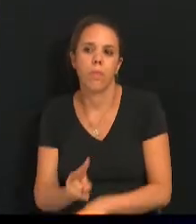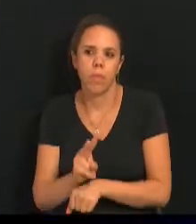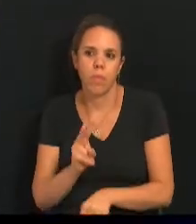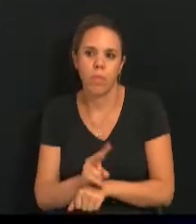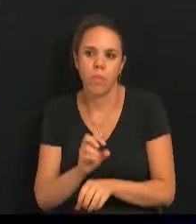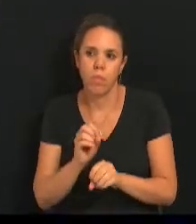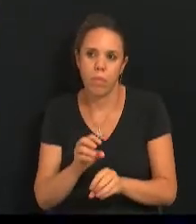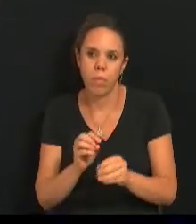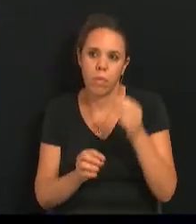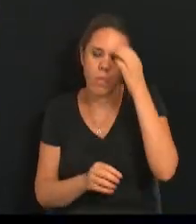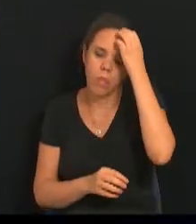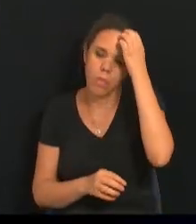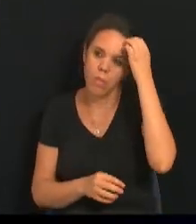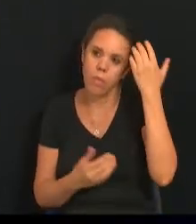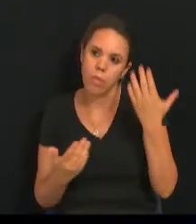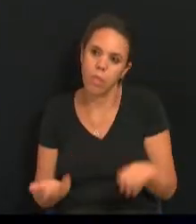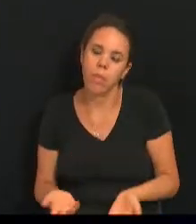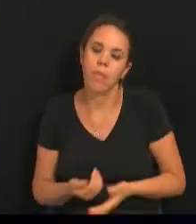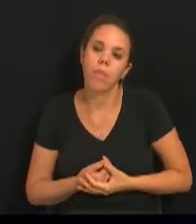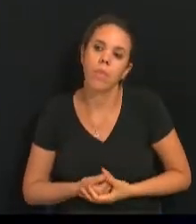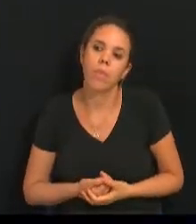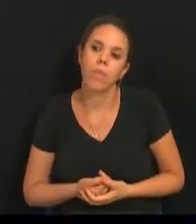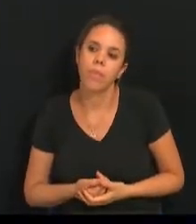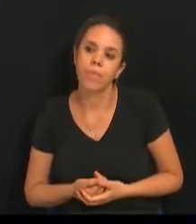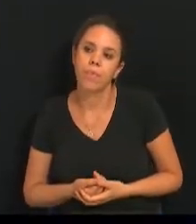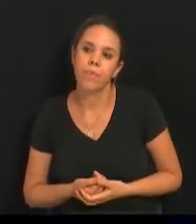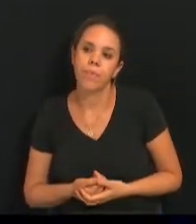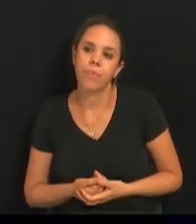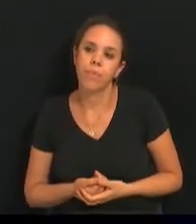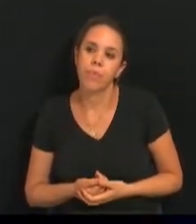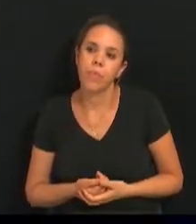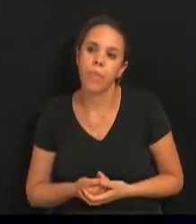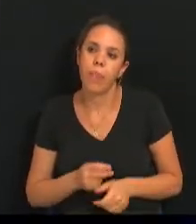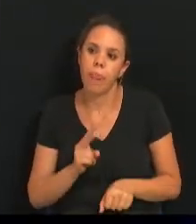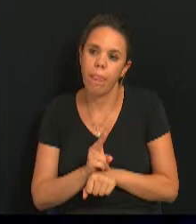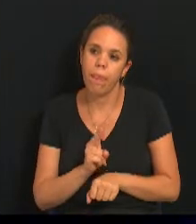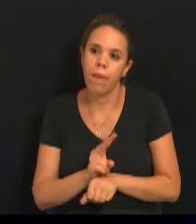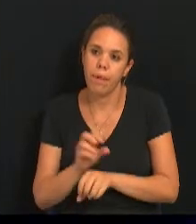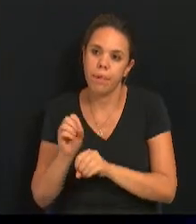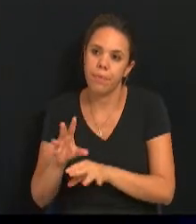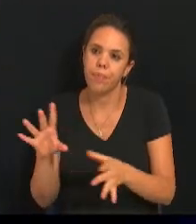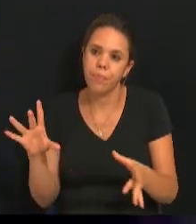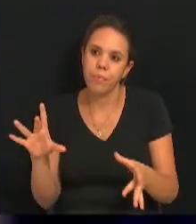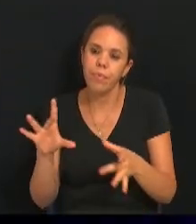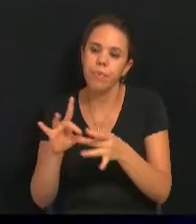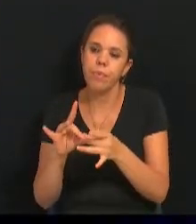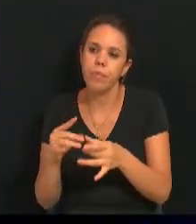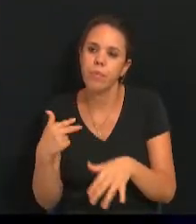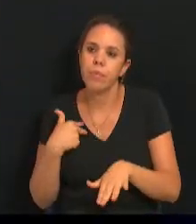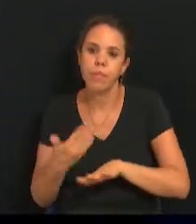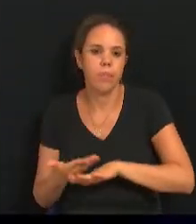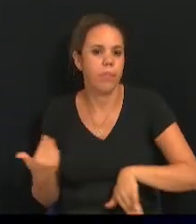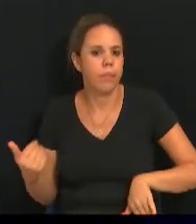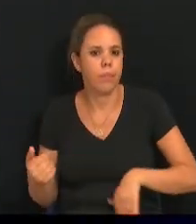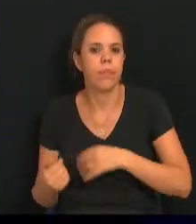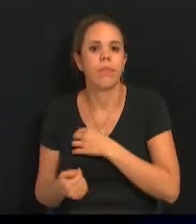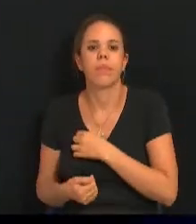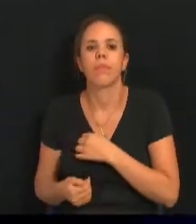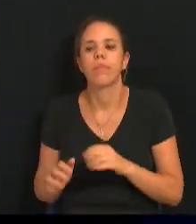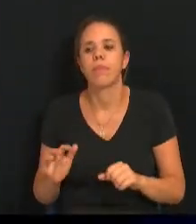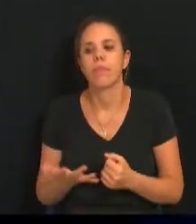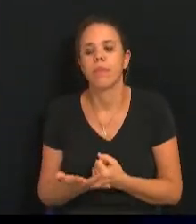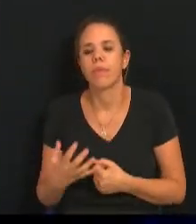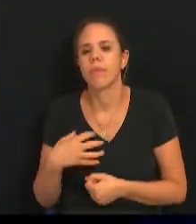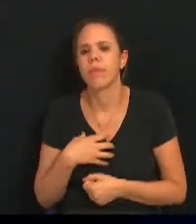educamos, né? Cuidamos e educamos, porque o cuidar e educar são indissociáveis, né? Mas nessa pandemia a gente sentiu